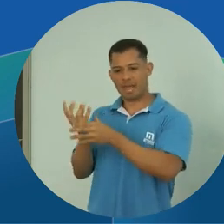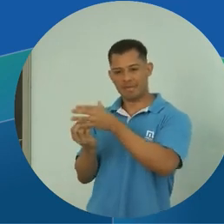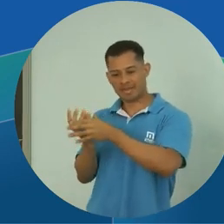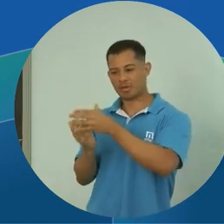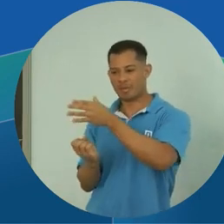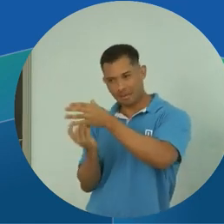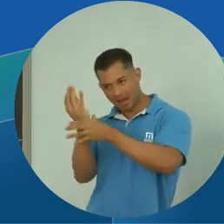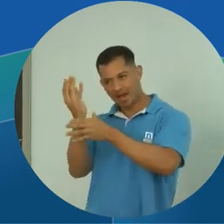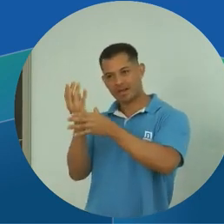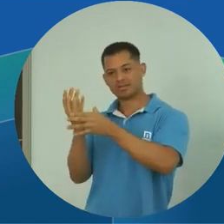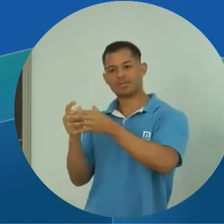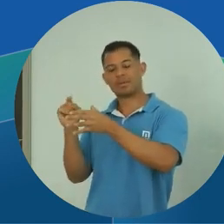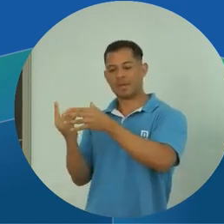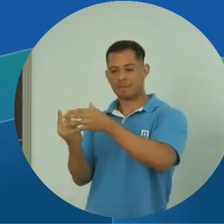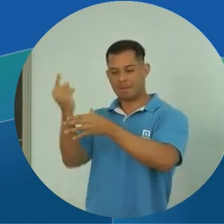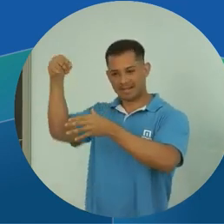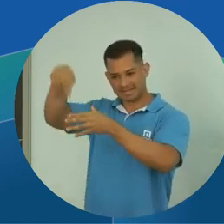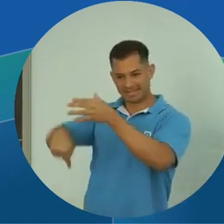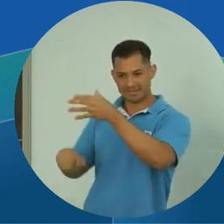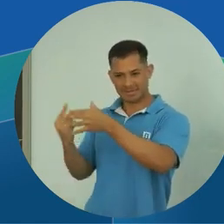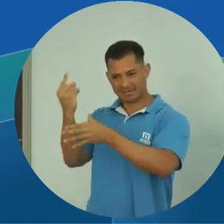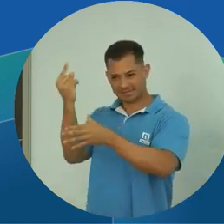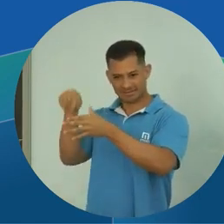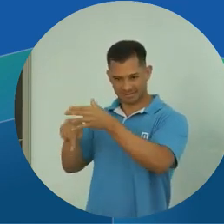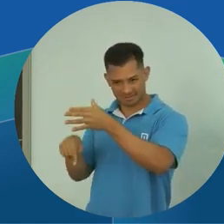Negativo, né, o caminhão em cima jogando para baixo.